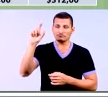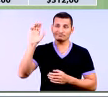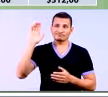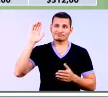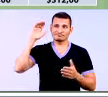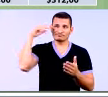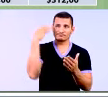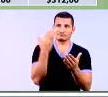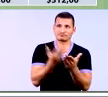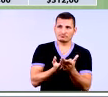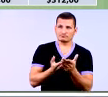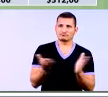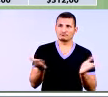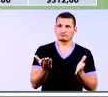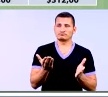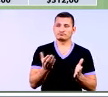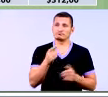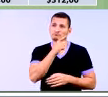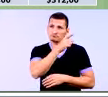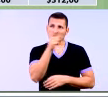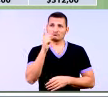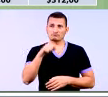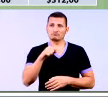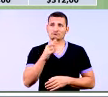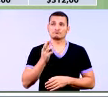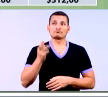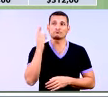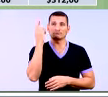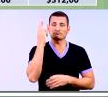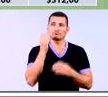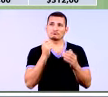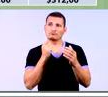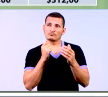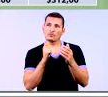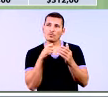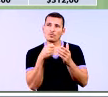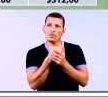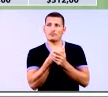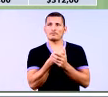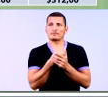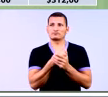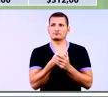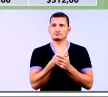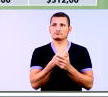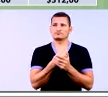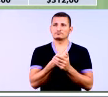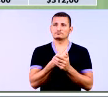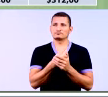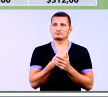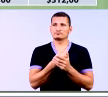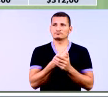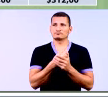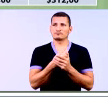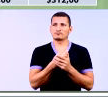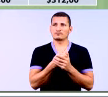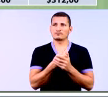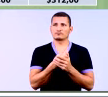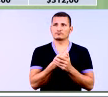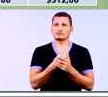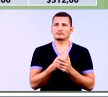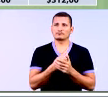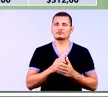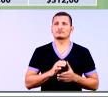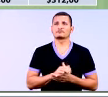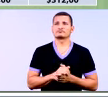aqui que vocês tomavam a decisão de compra. E vocês, querendo ou não, já são referência no ciclo